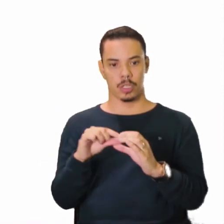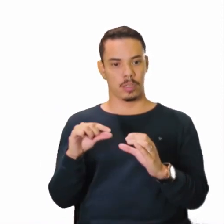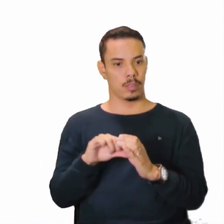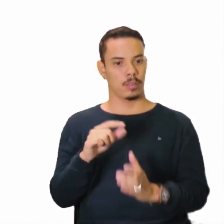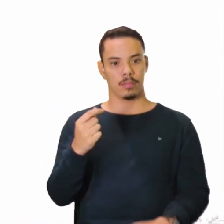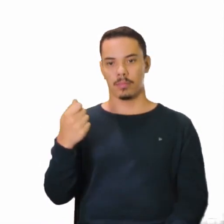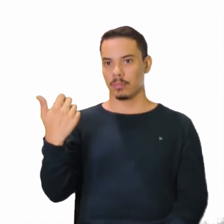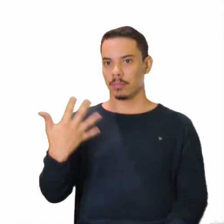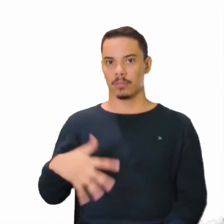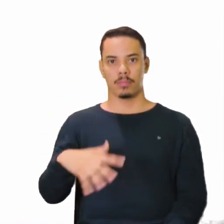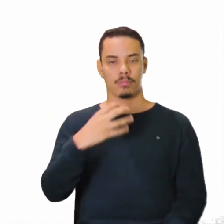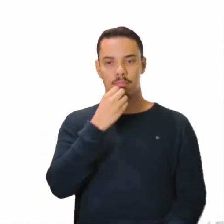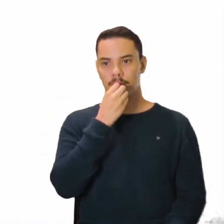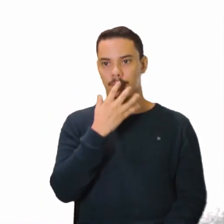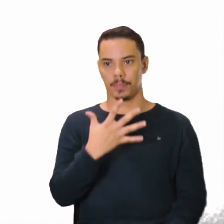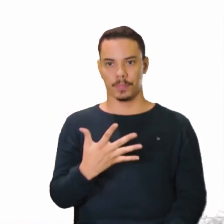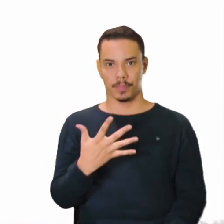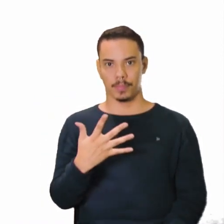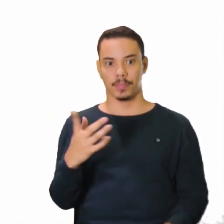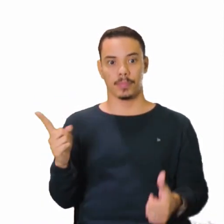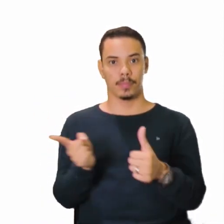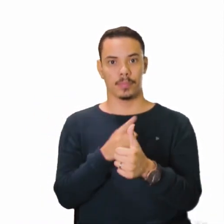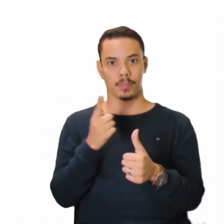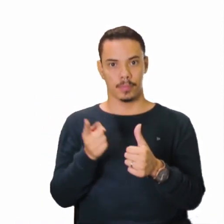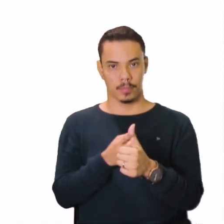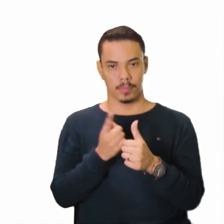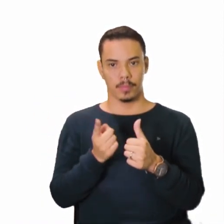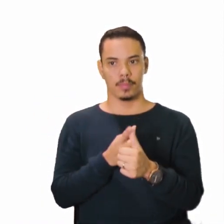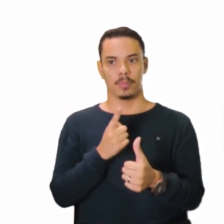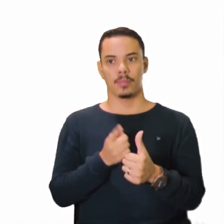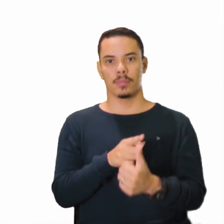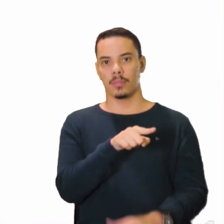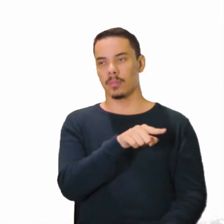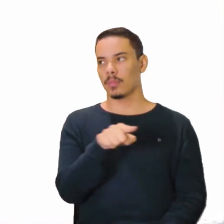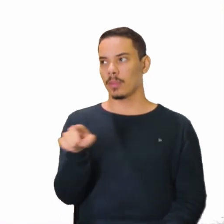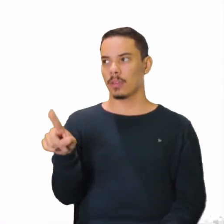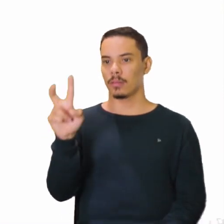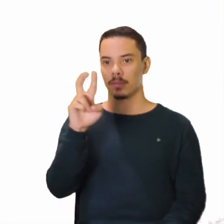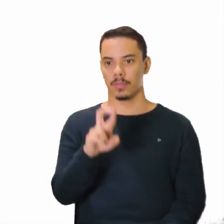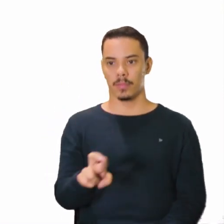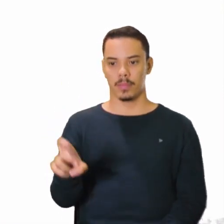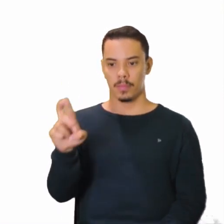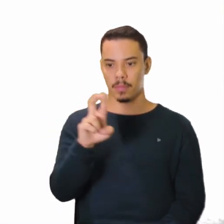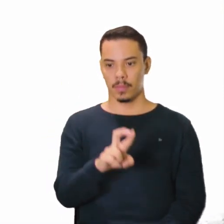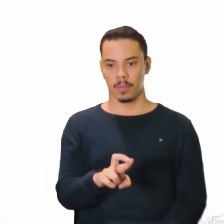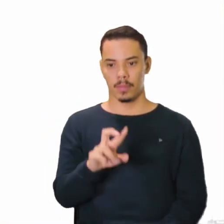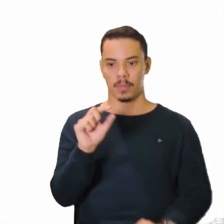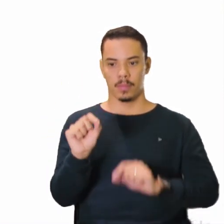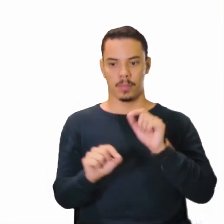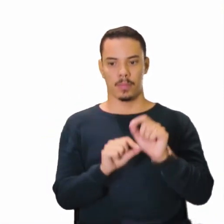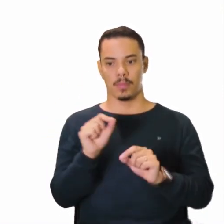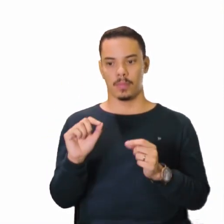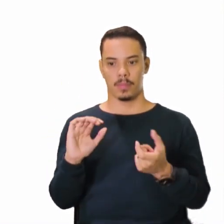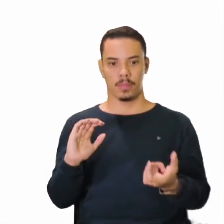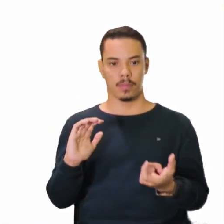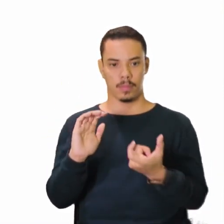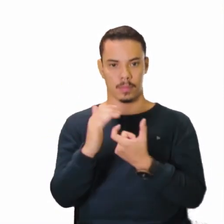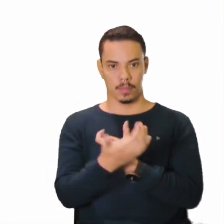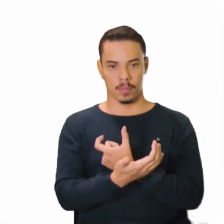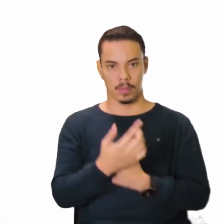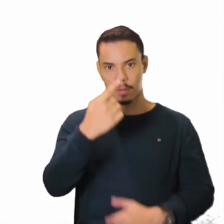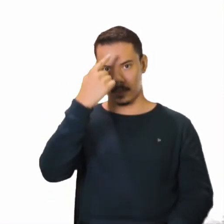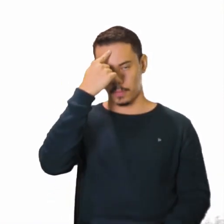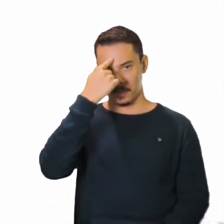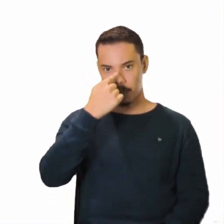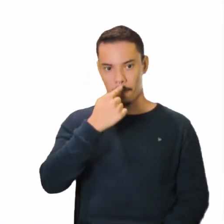maior barato. Primeiramente, amadinho, você vai observar os termos, as imagens,